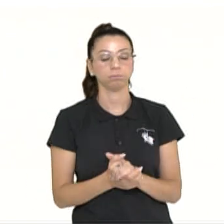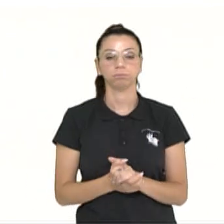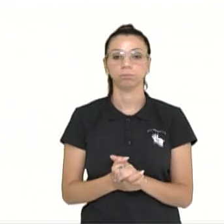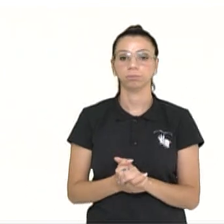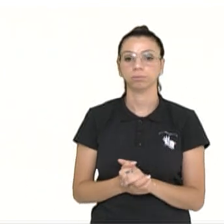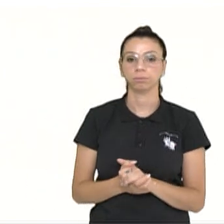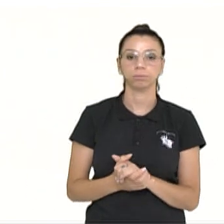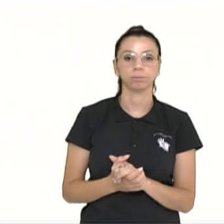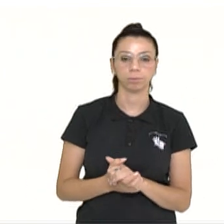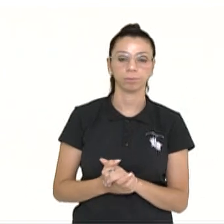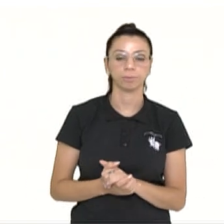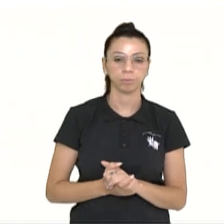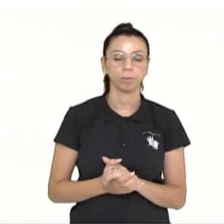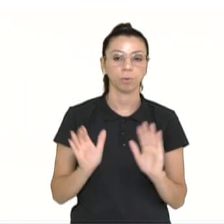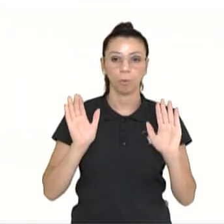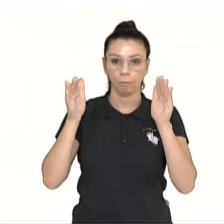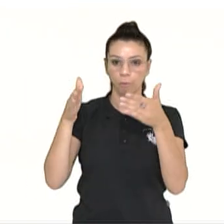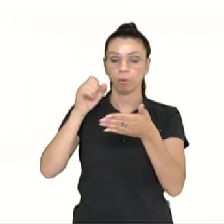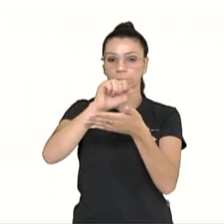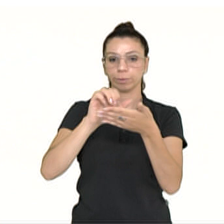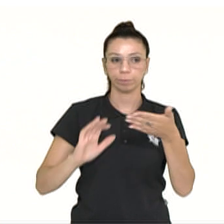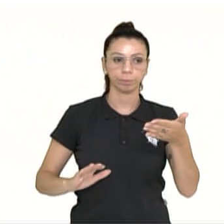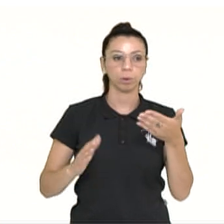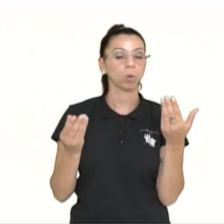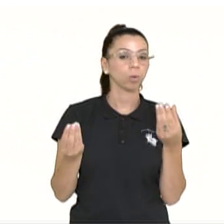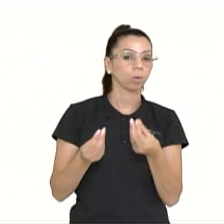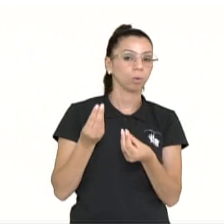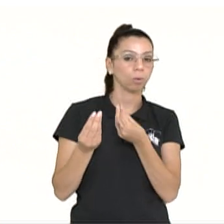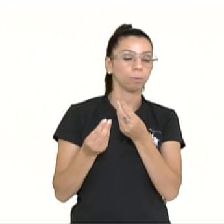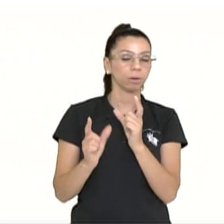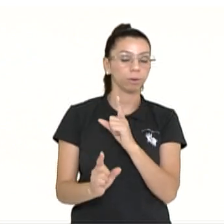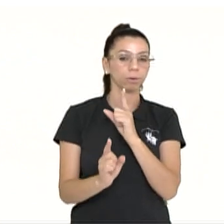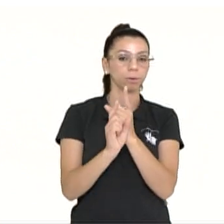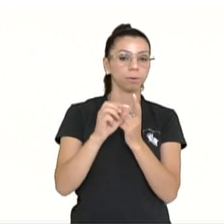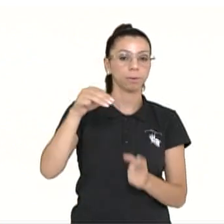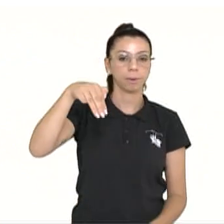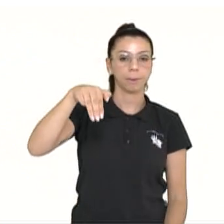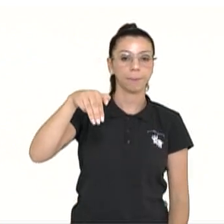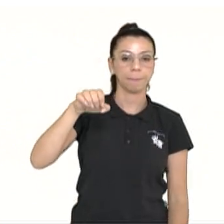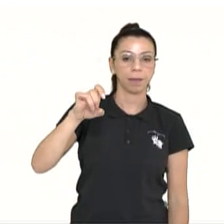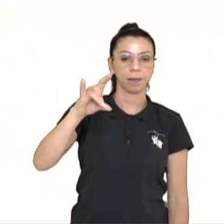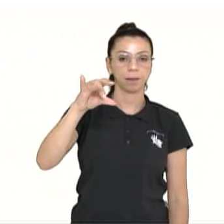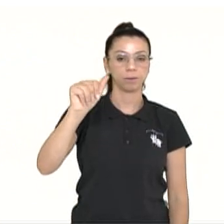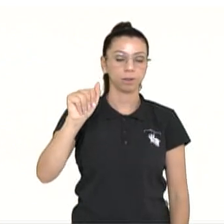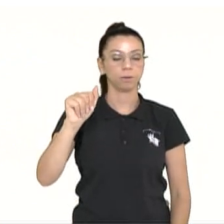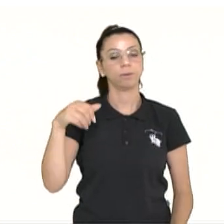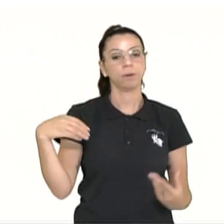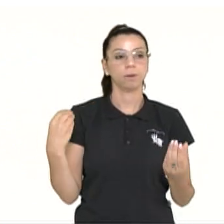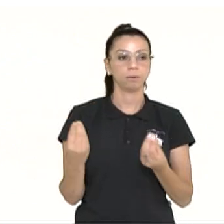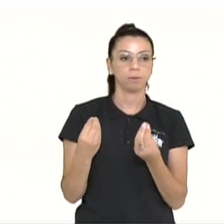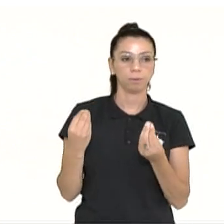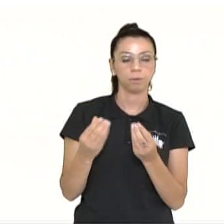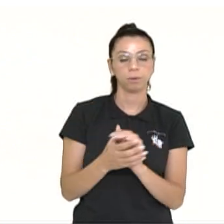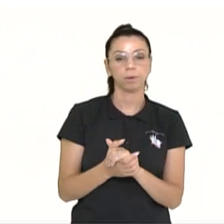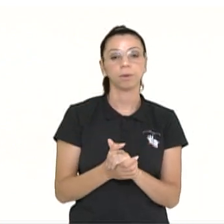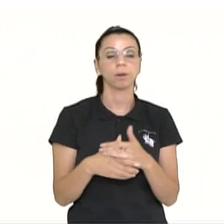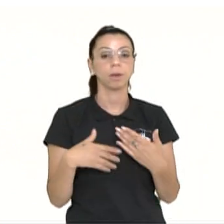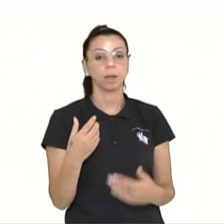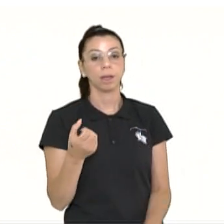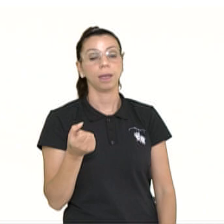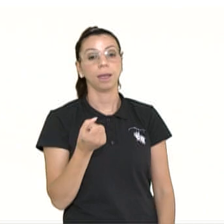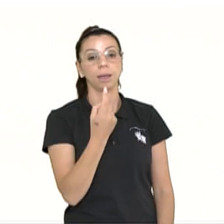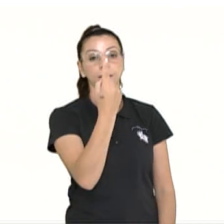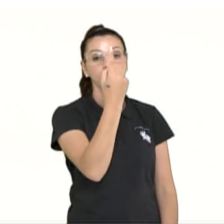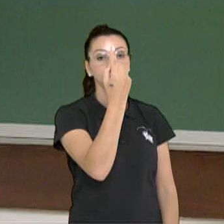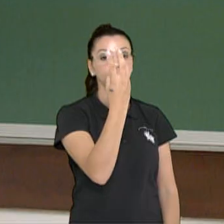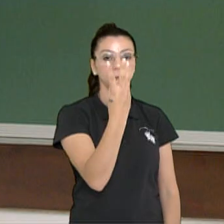só o exercício. Então, como que eu vou calcular a média? O segundo passo, calcular a média. Eu vou fazer a média dividido por 5. Por que